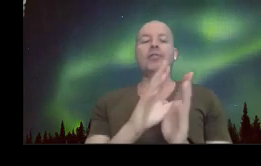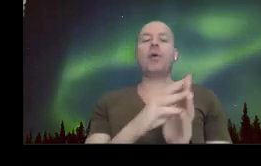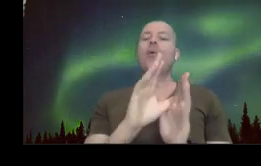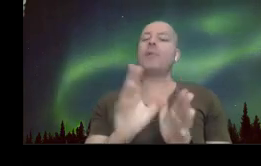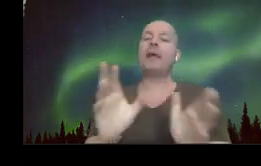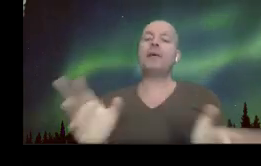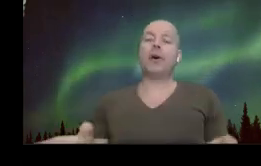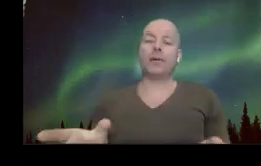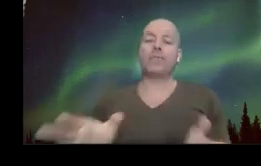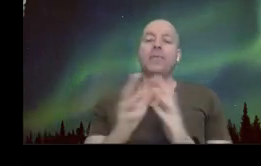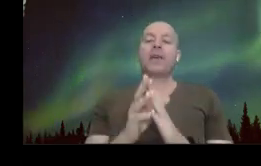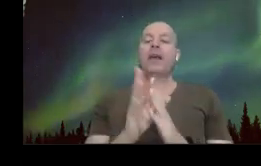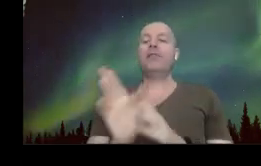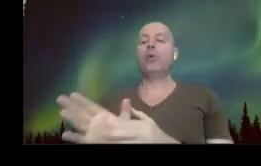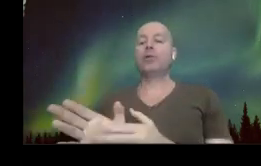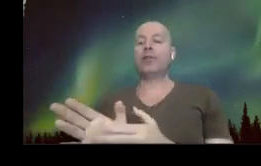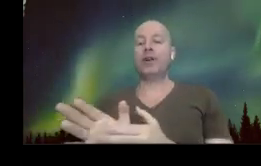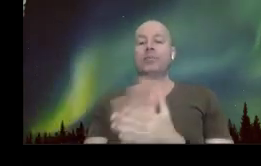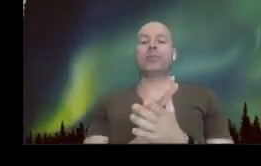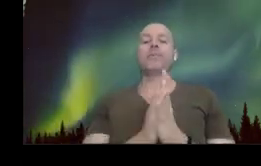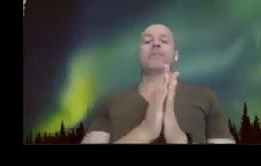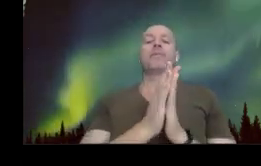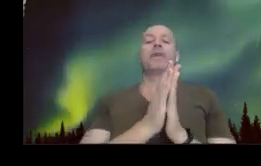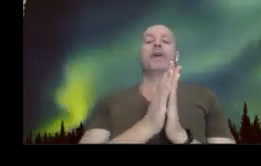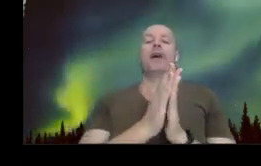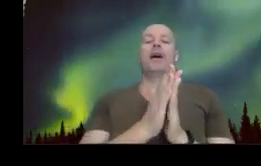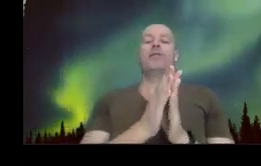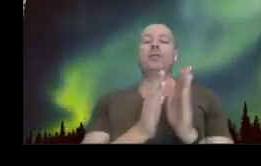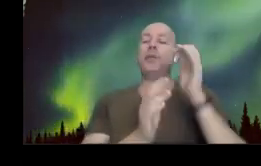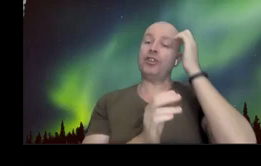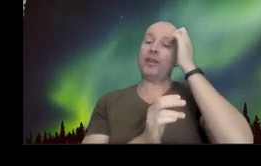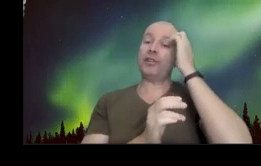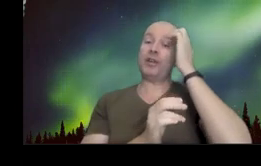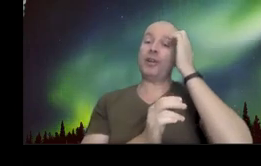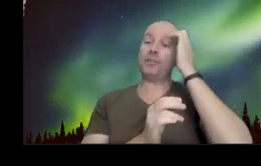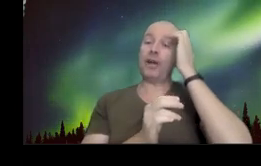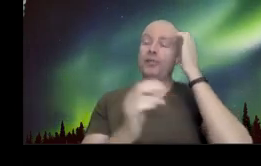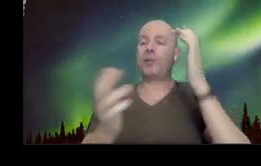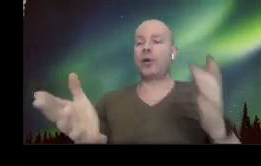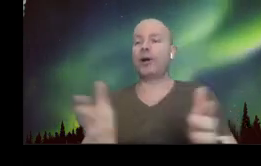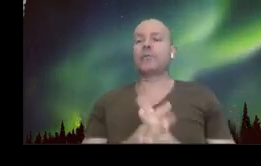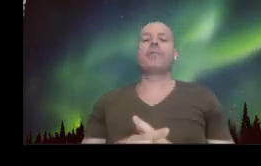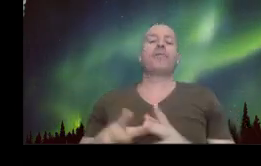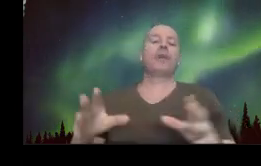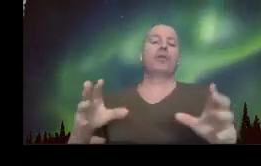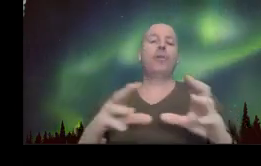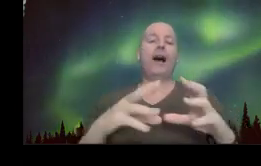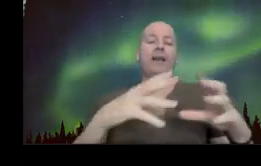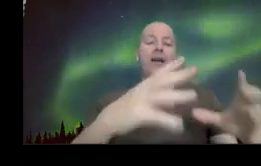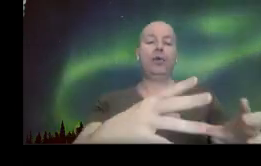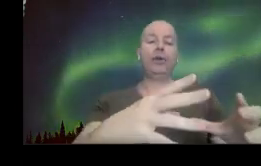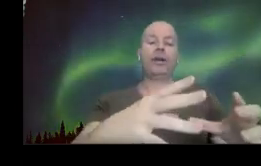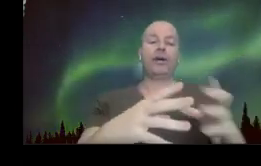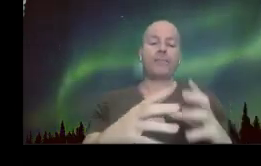perguntar para vocês qual é melhor. Querem ver um outro exemplo? Vamos imaginar que você tem uma espécie, um mico-leão,